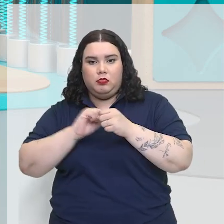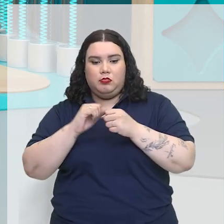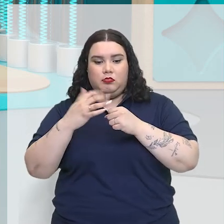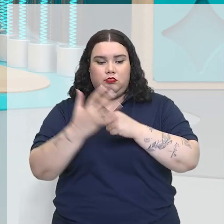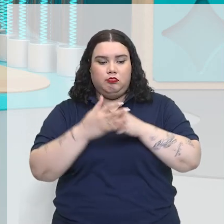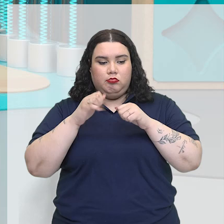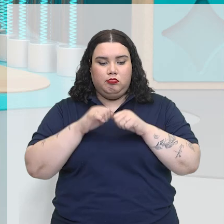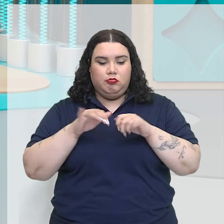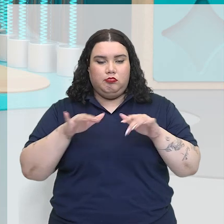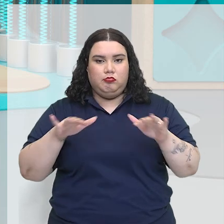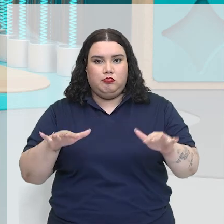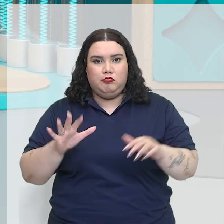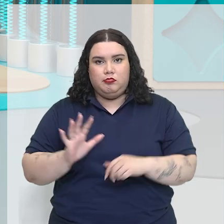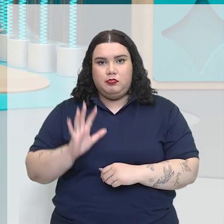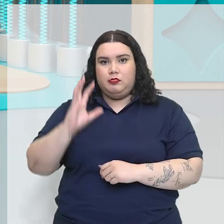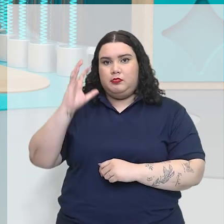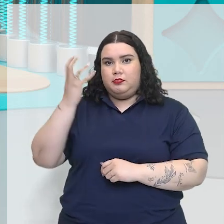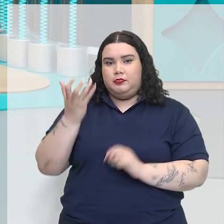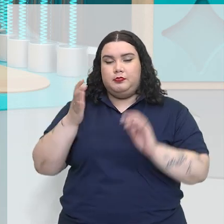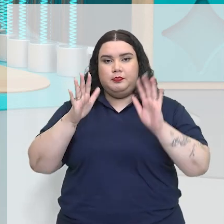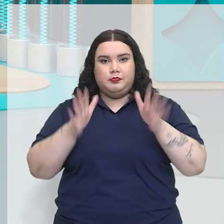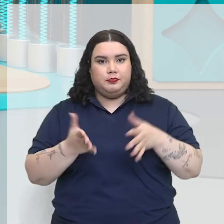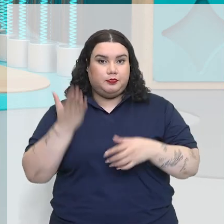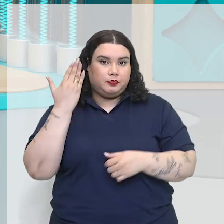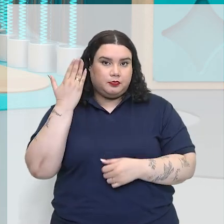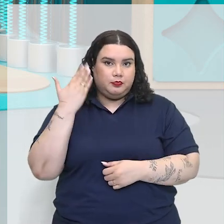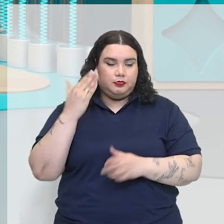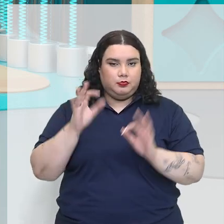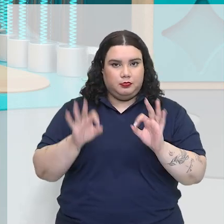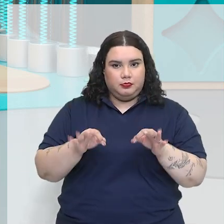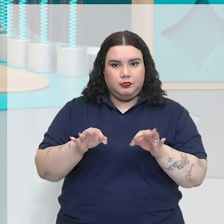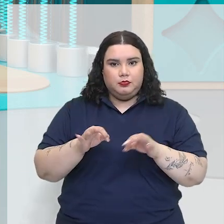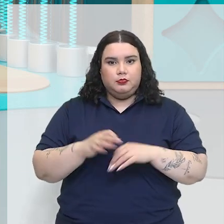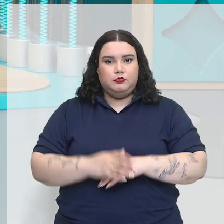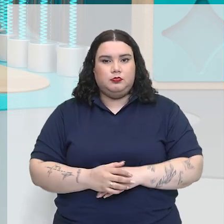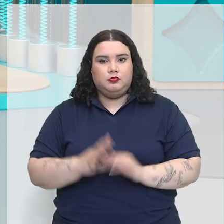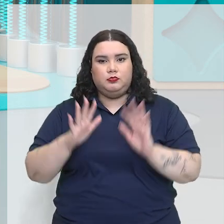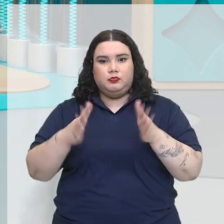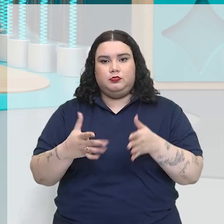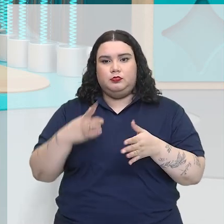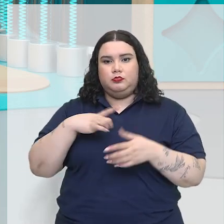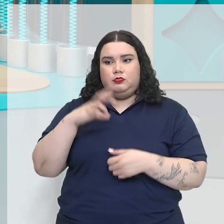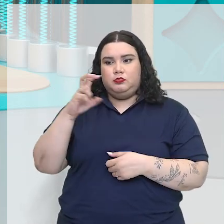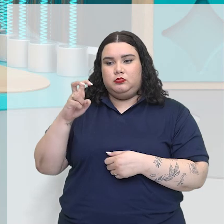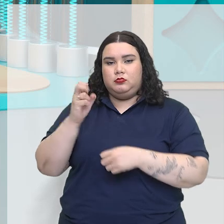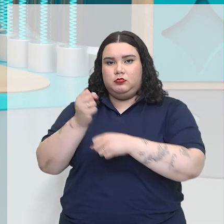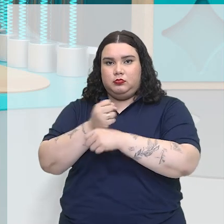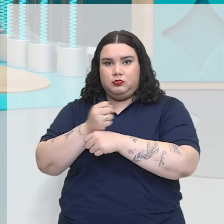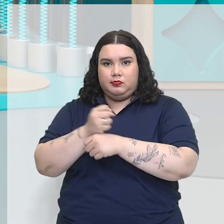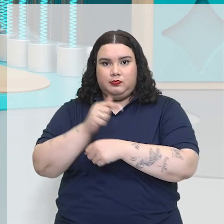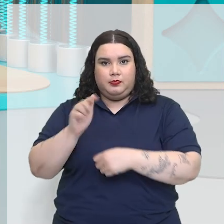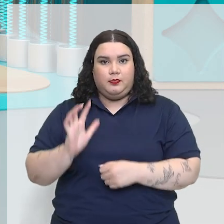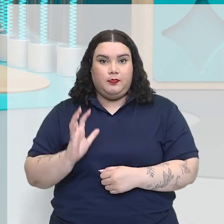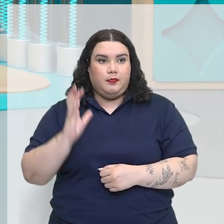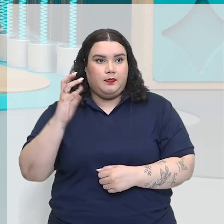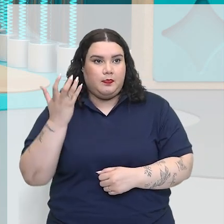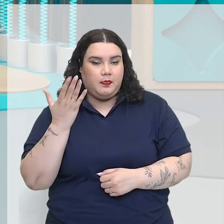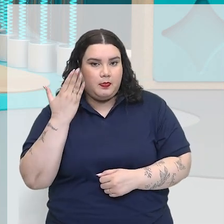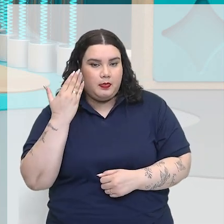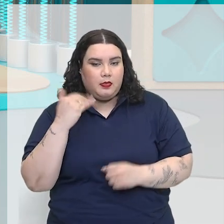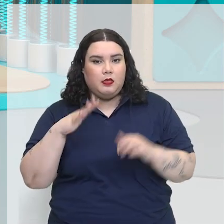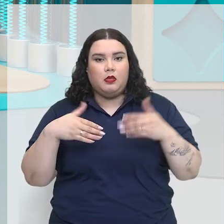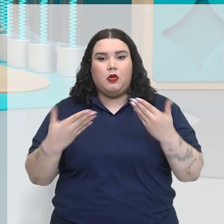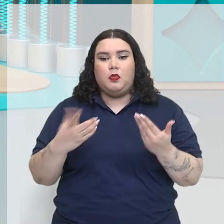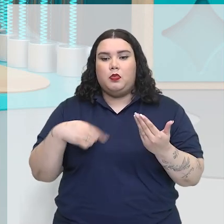pandêmico que nós vivemos, né, que nós passamos, aliás, né, já tem aí 5 anos que esse fato ocorreu, e aí a